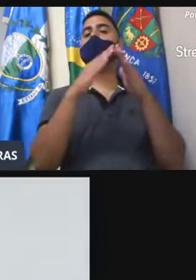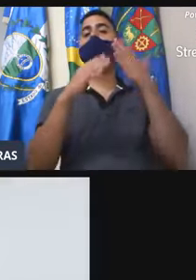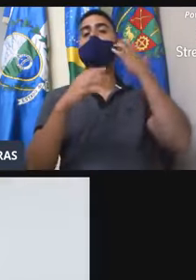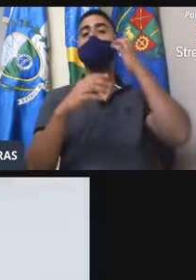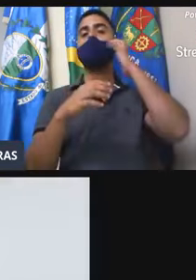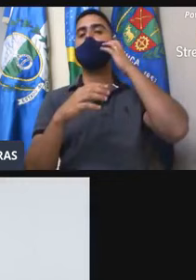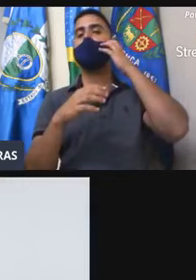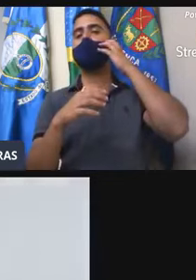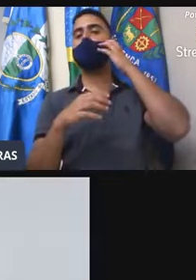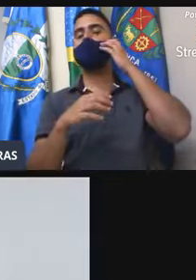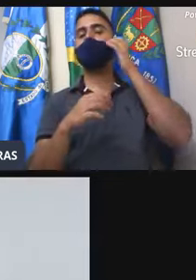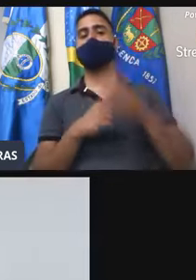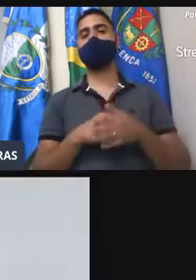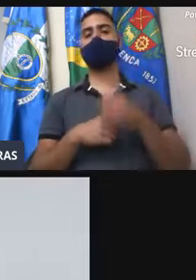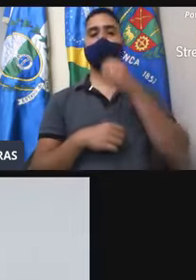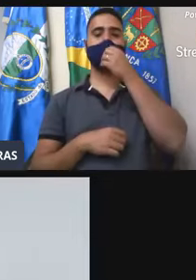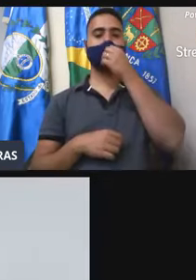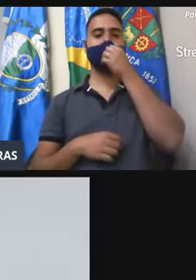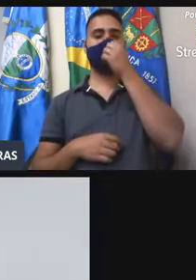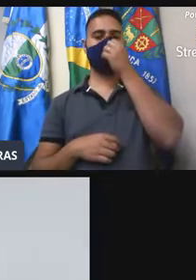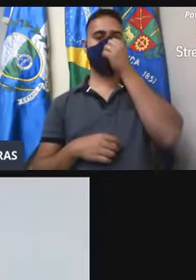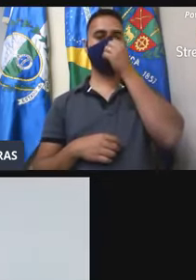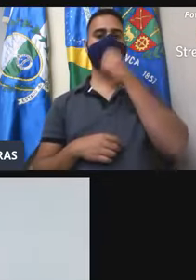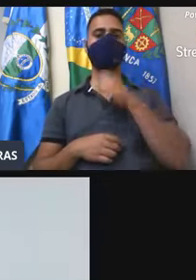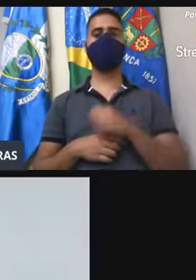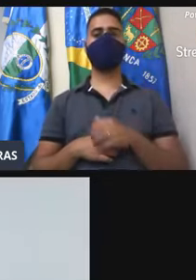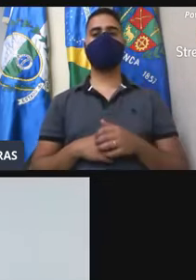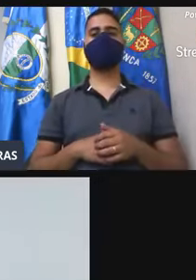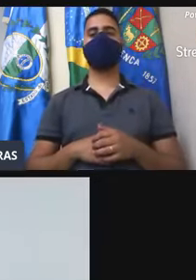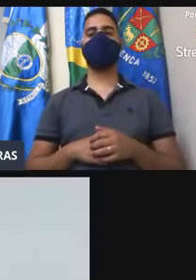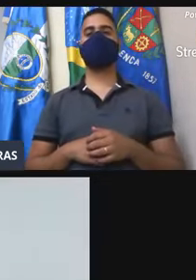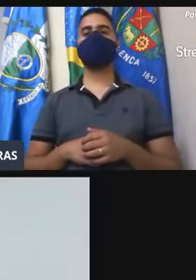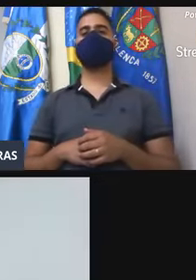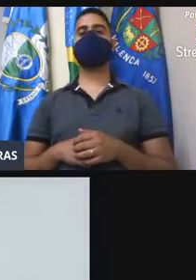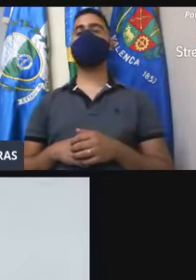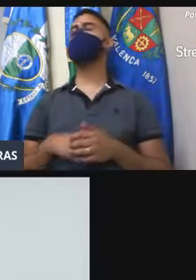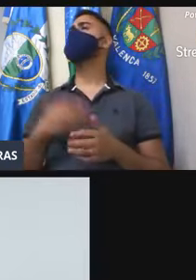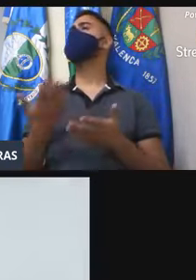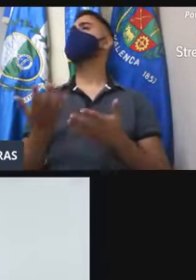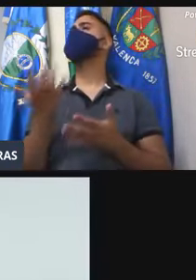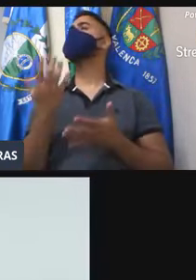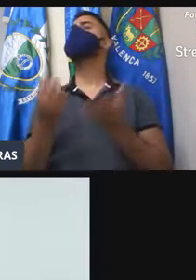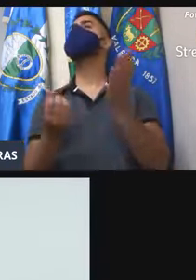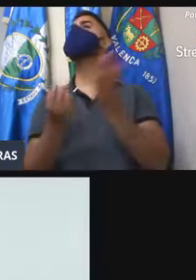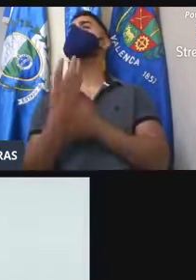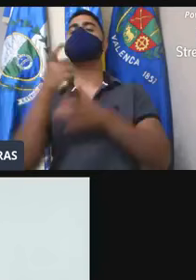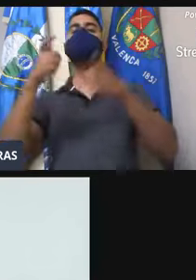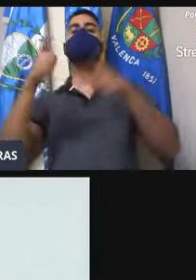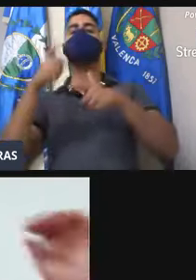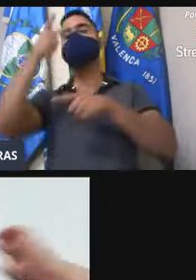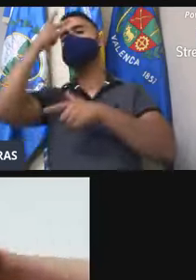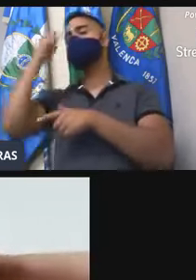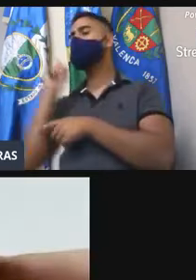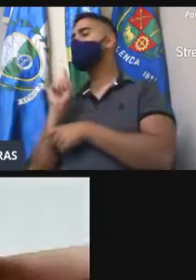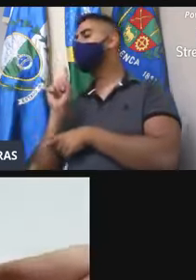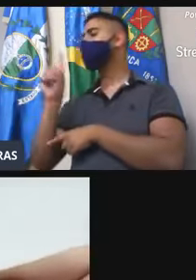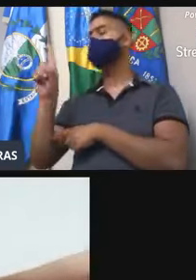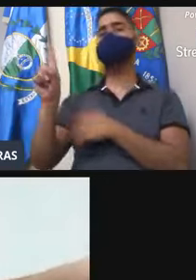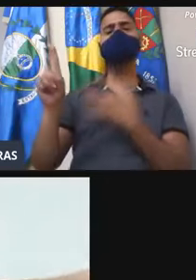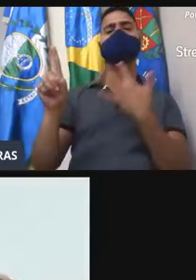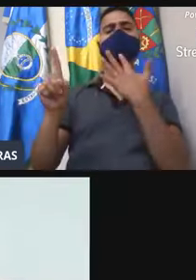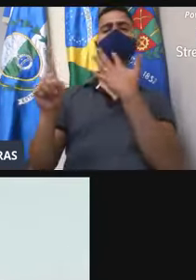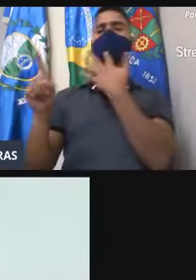A intenção seria criar lá um espaço para visitação, para as pessoas